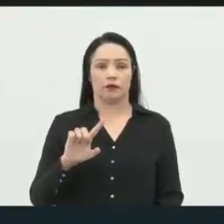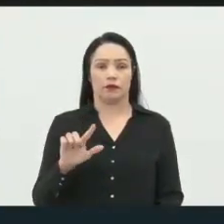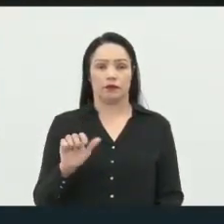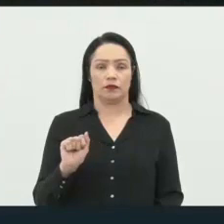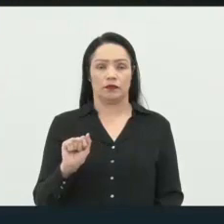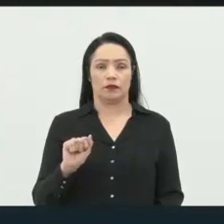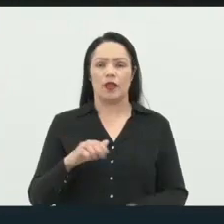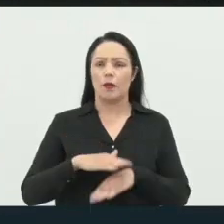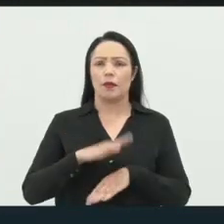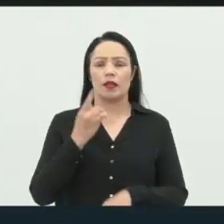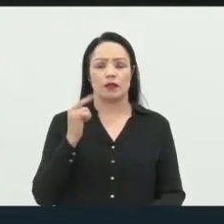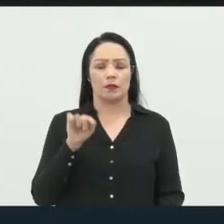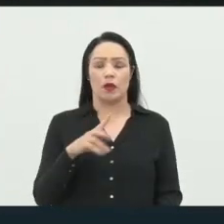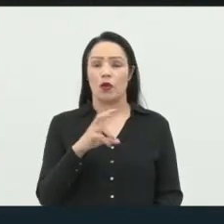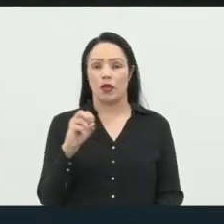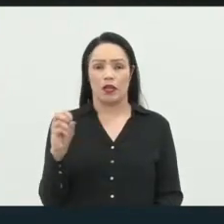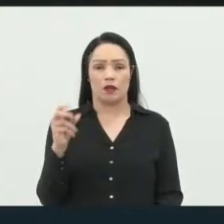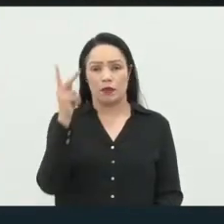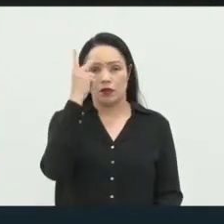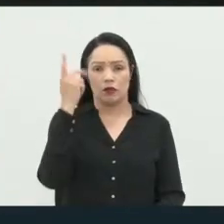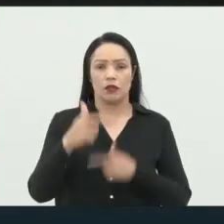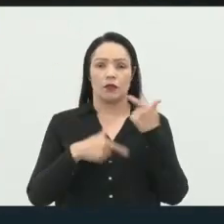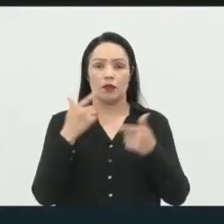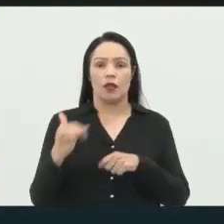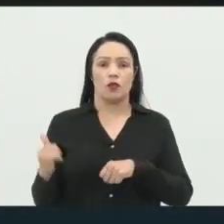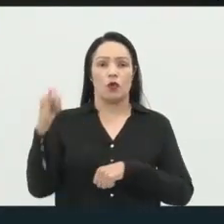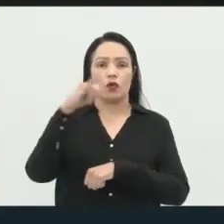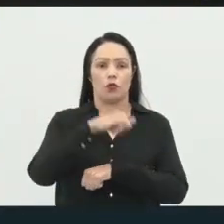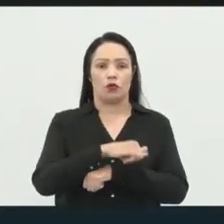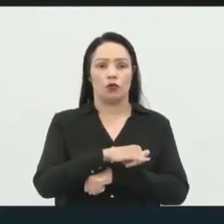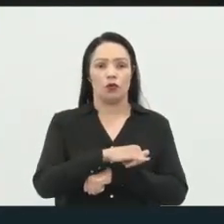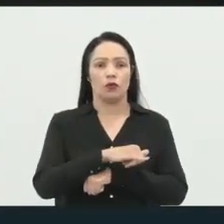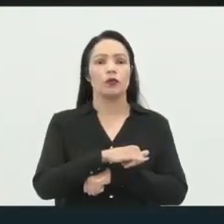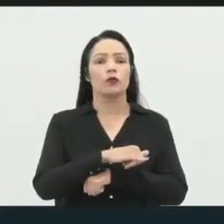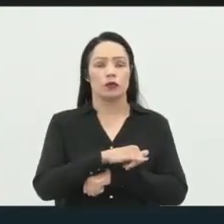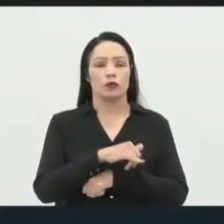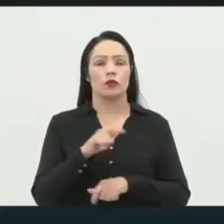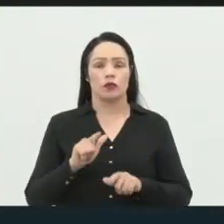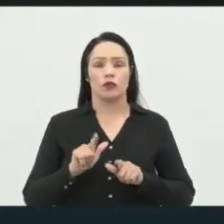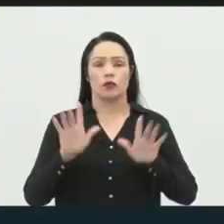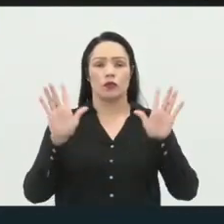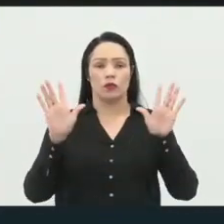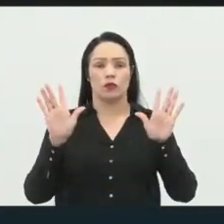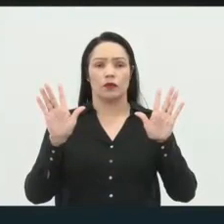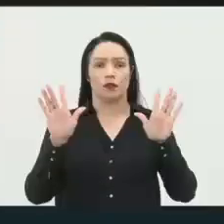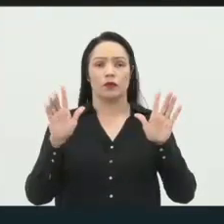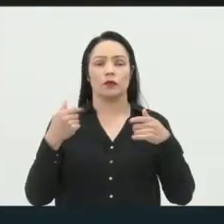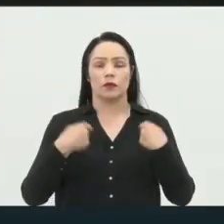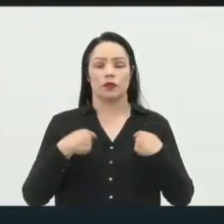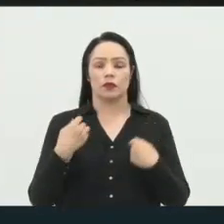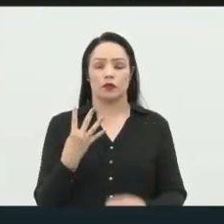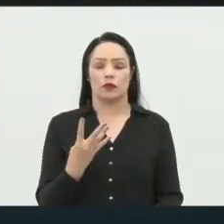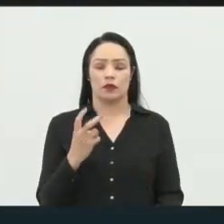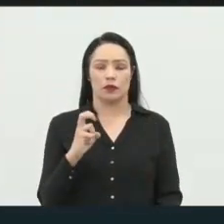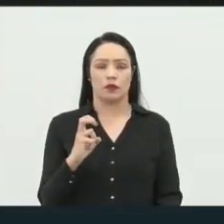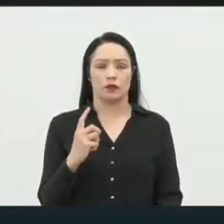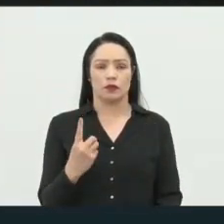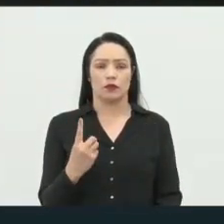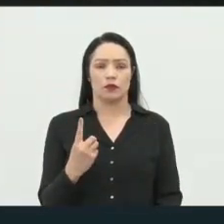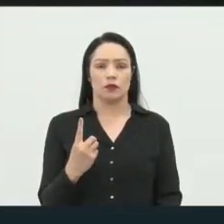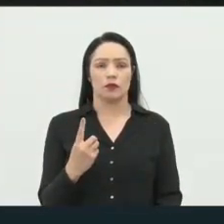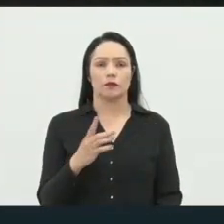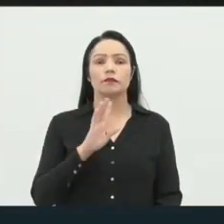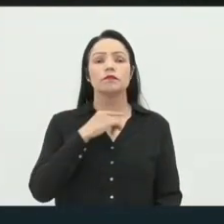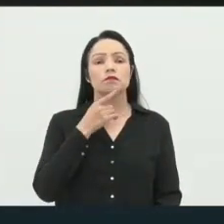trabalham no aeroporto de Guarulhos pessoas essa precisam pegar a linha 451 mas não estou conseguindo